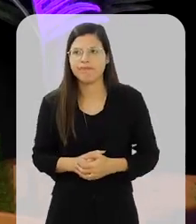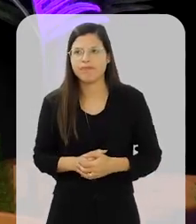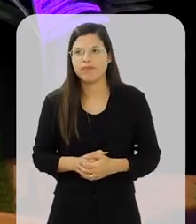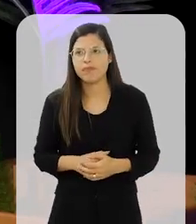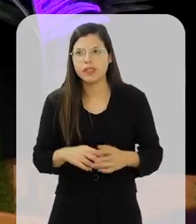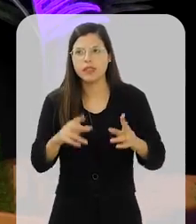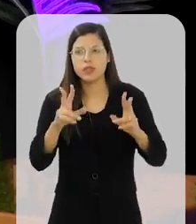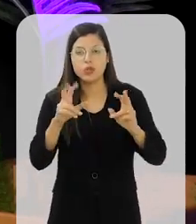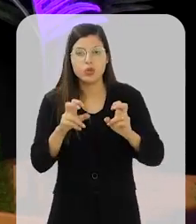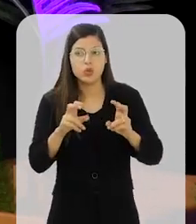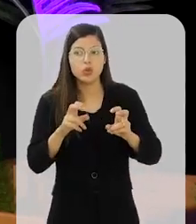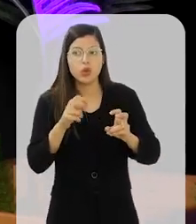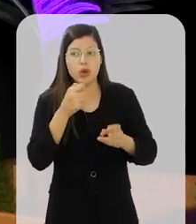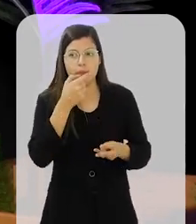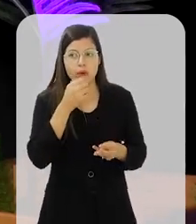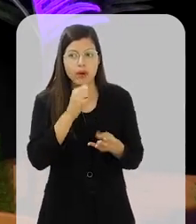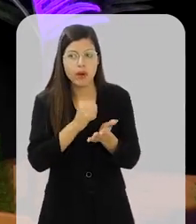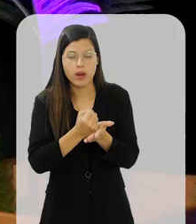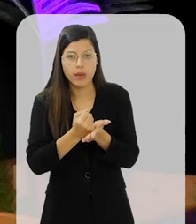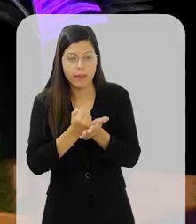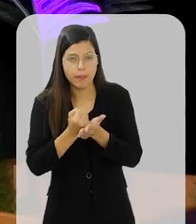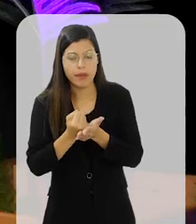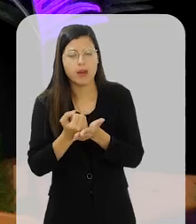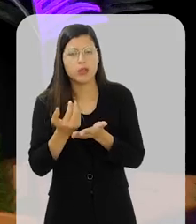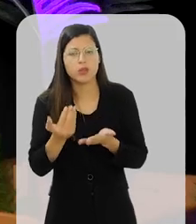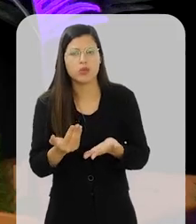relação aos fármacos